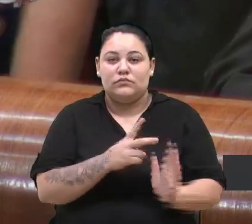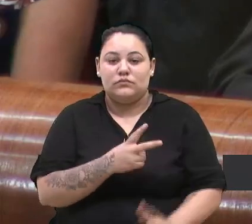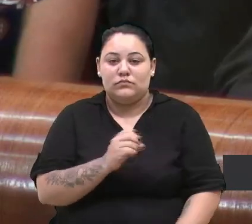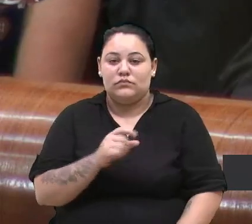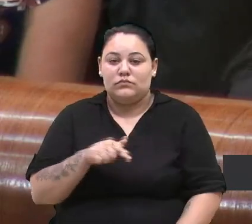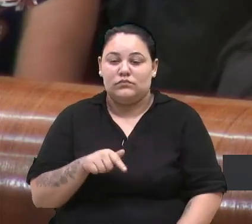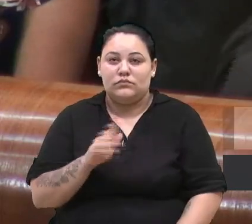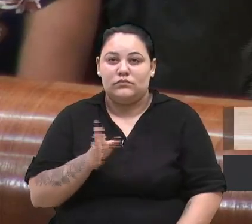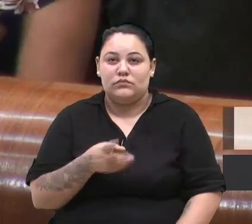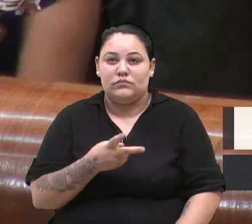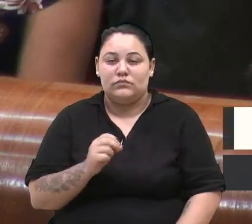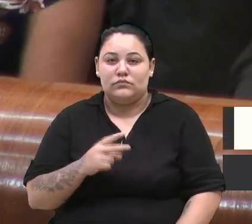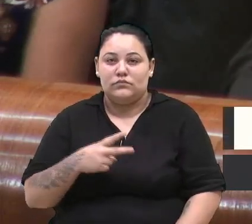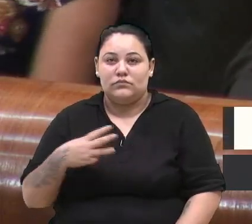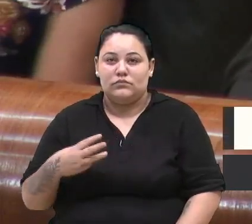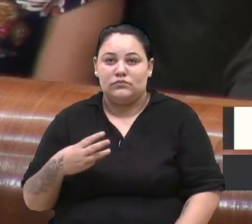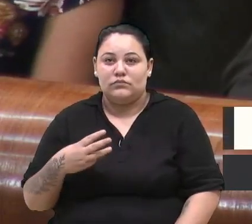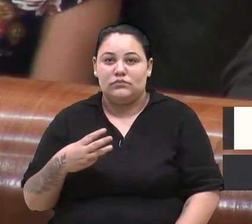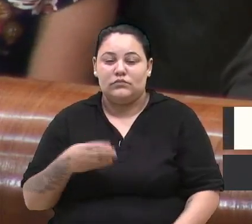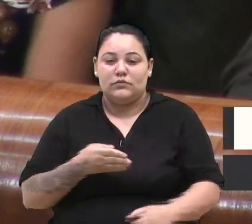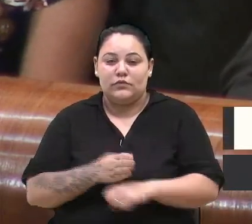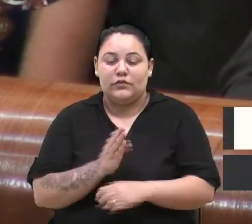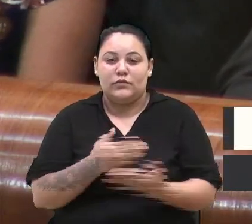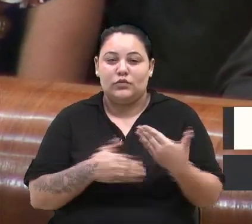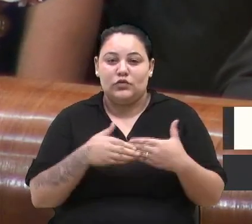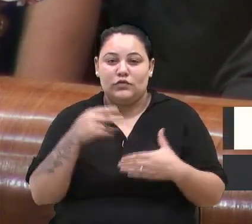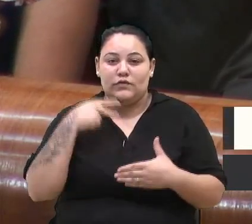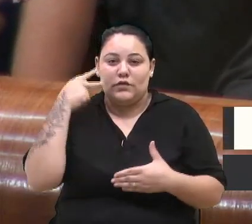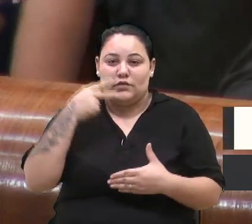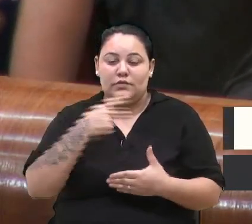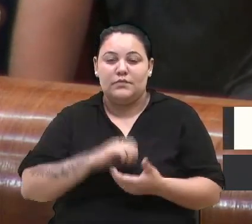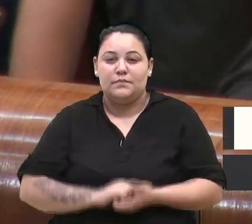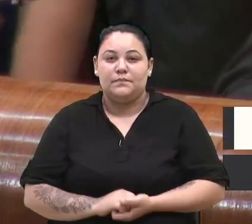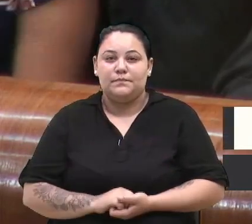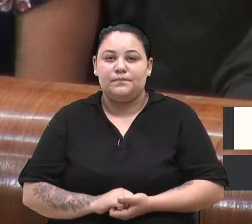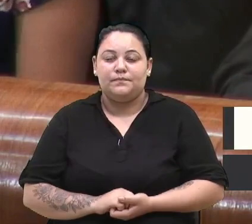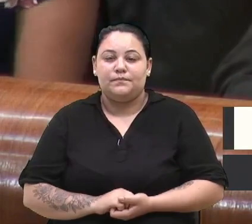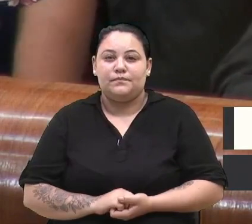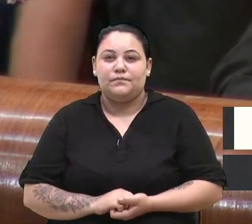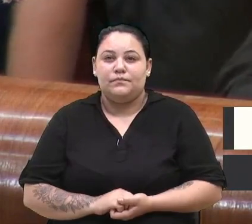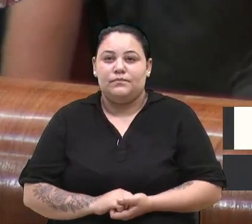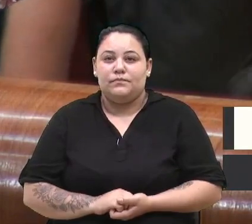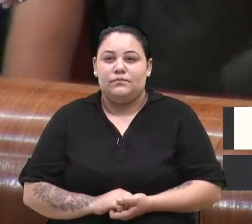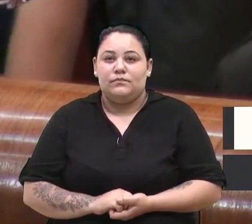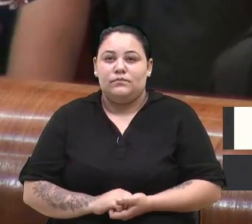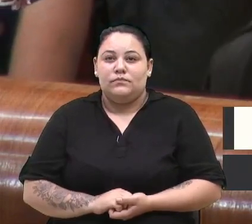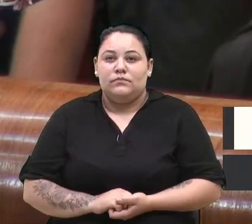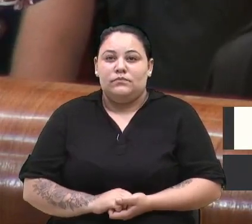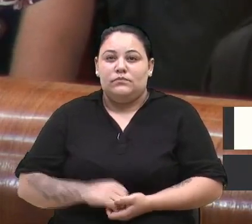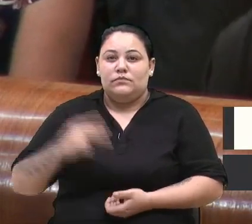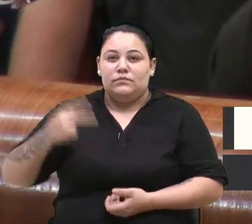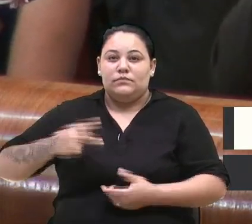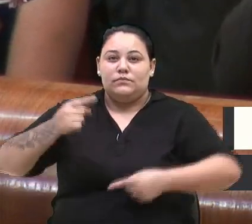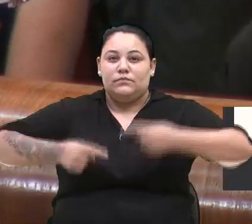foi aprovado por unanimidade. Em segunda discussão e votação, o projeto de